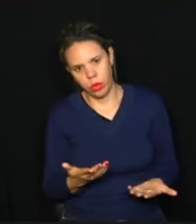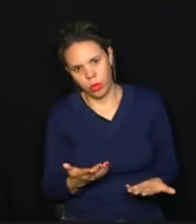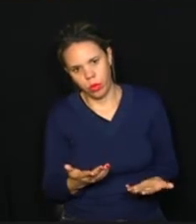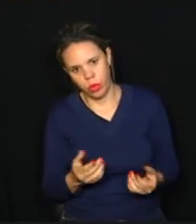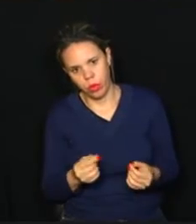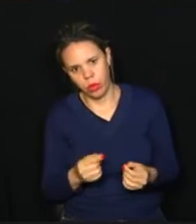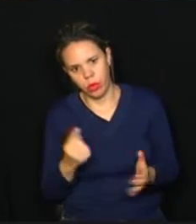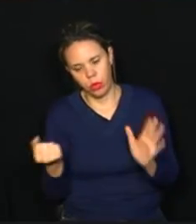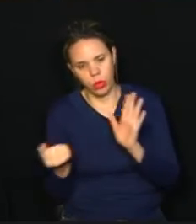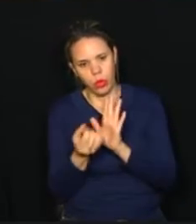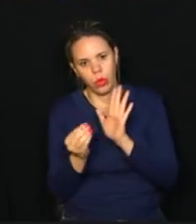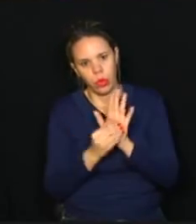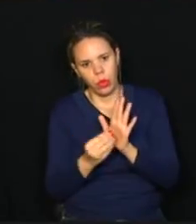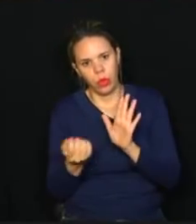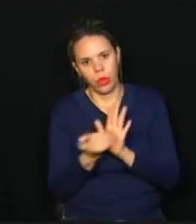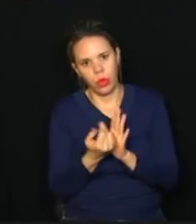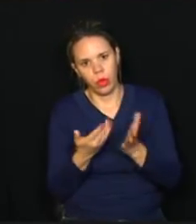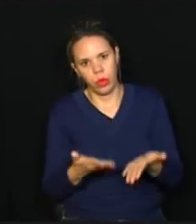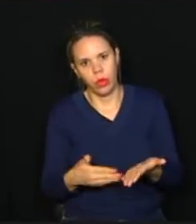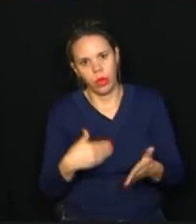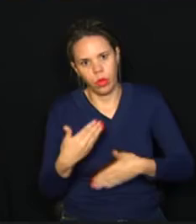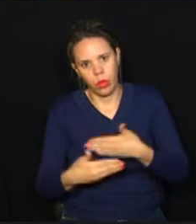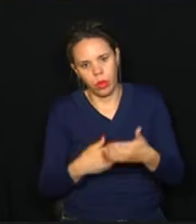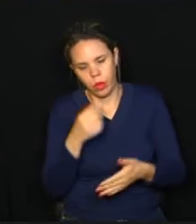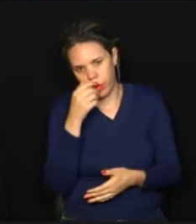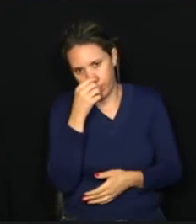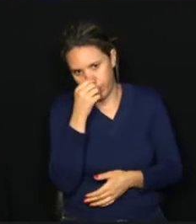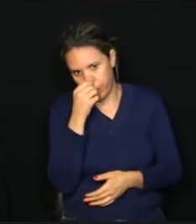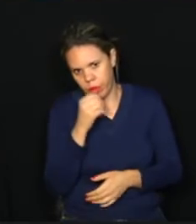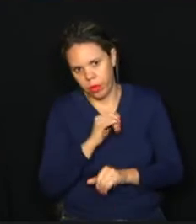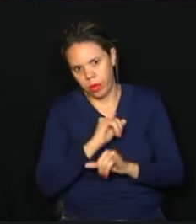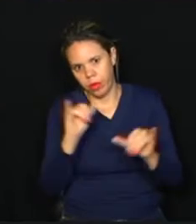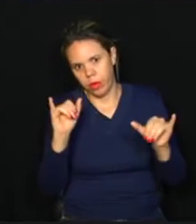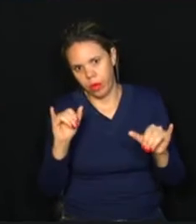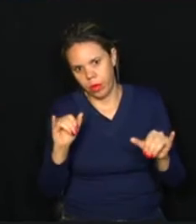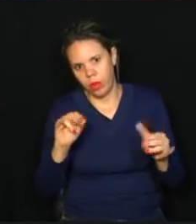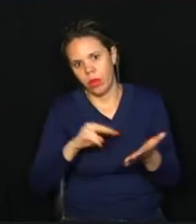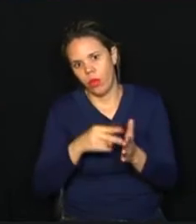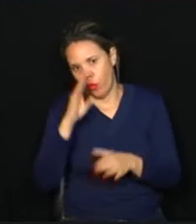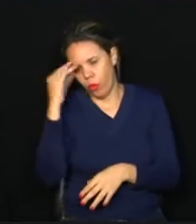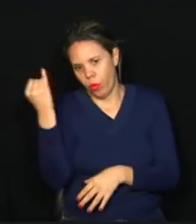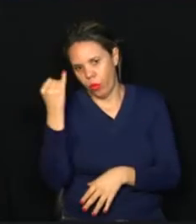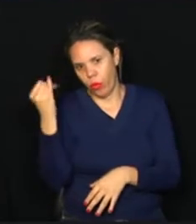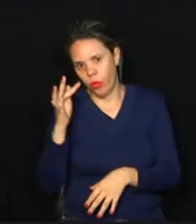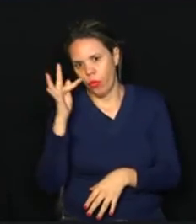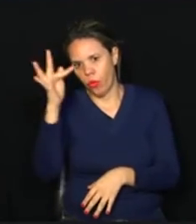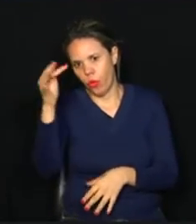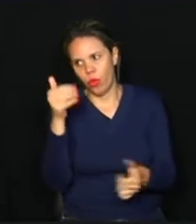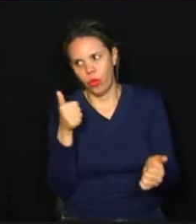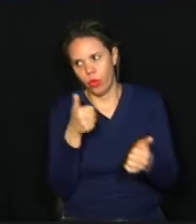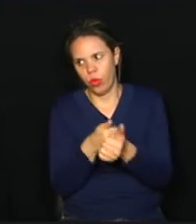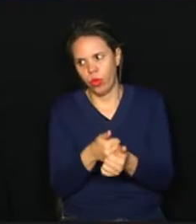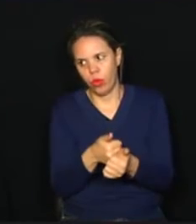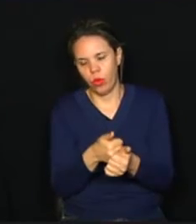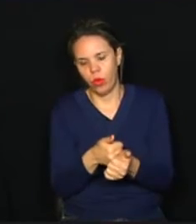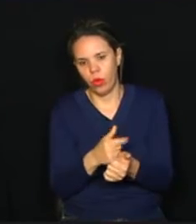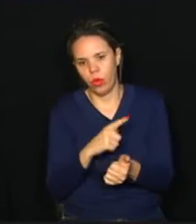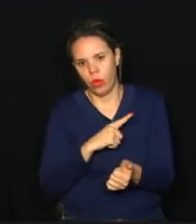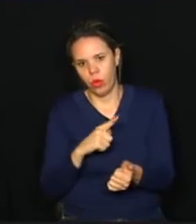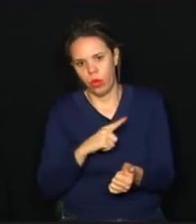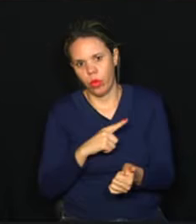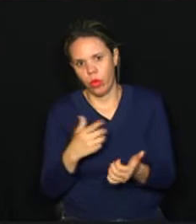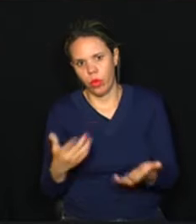ficar registrando, batendo bumbo, vamos dizer assim, pode ser fundamental para um futuro próximo a gente ter